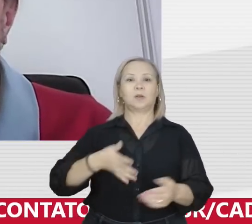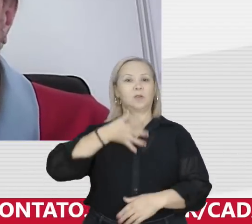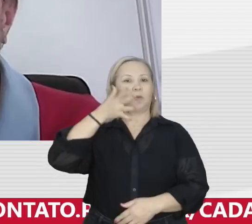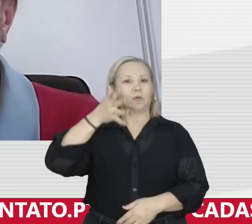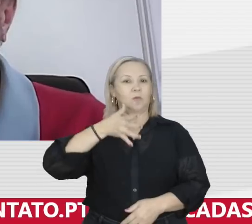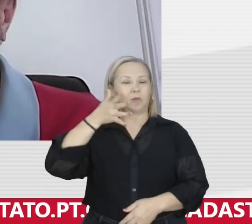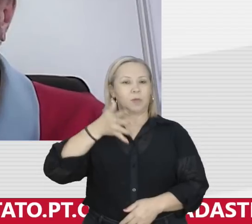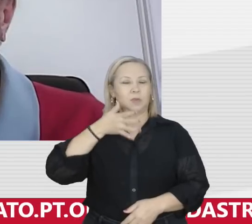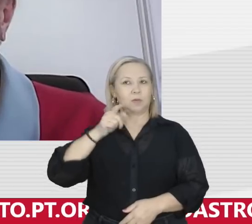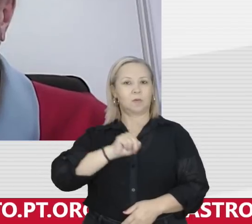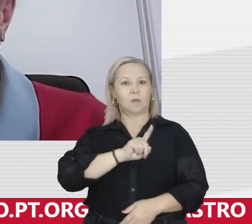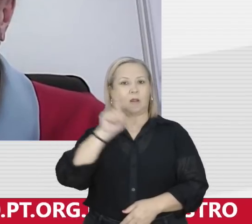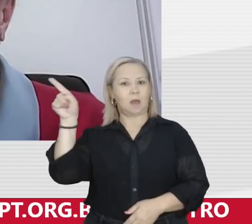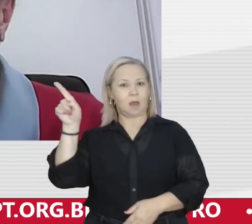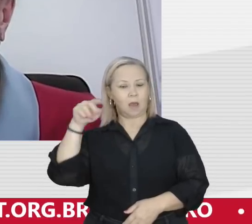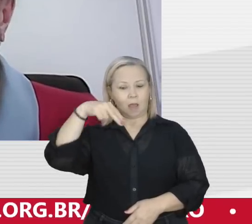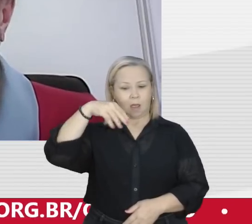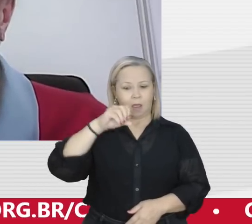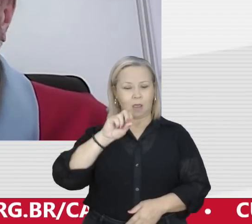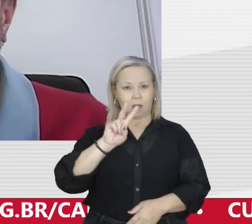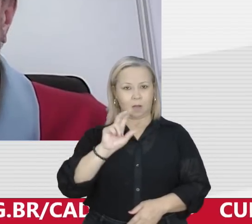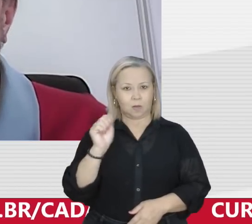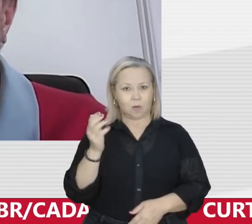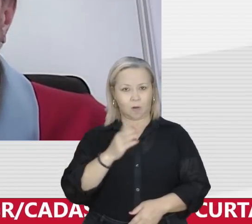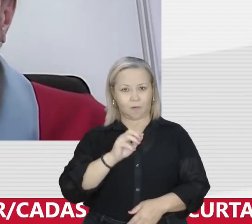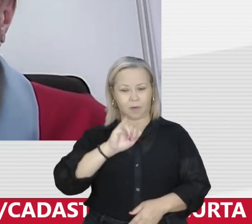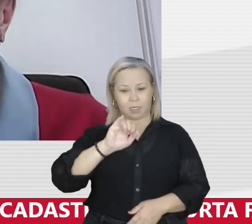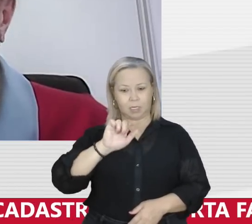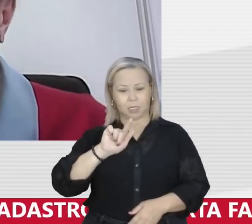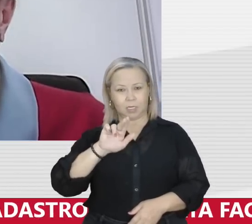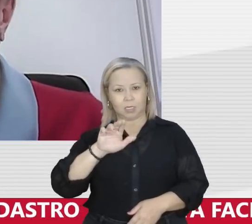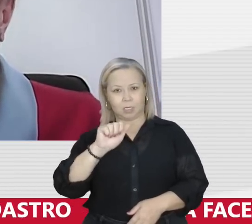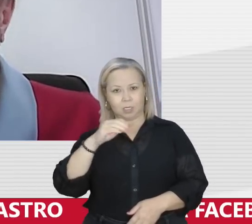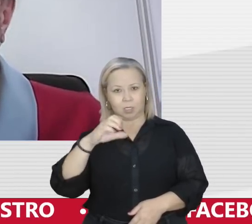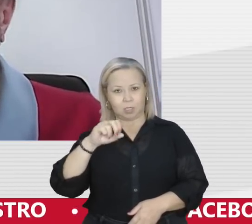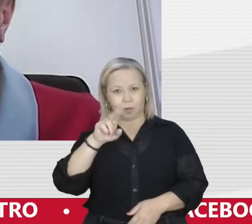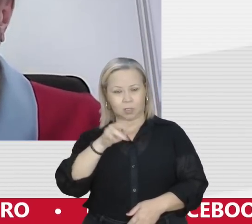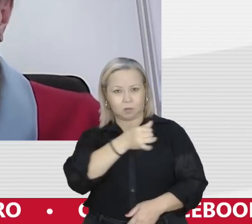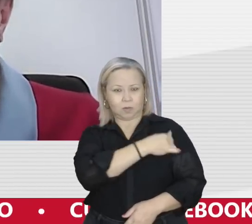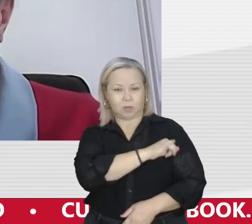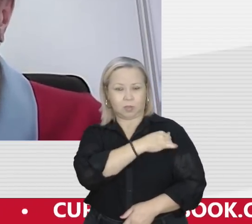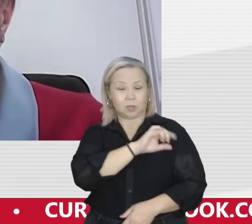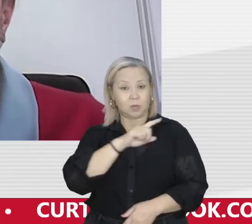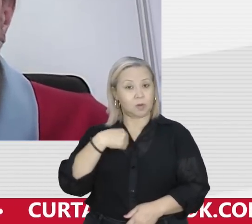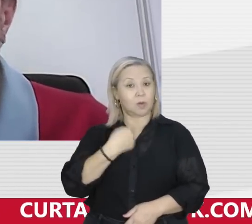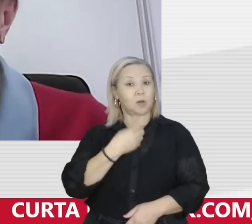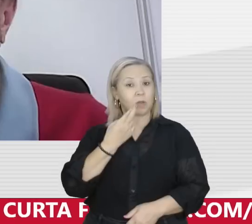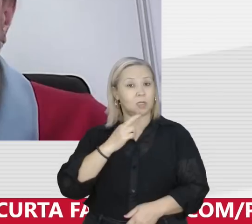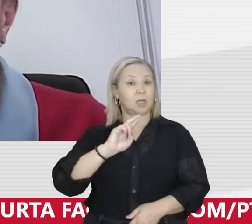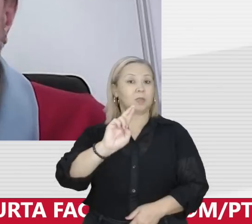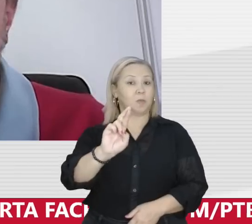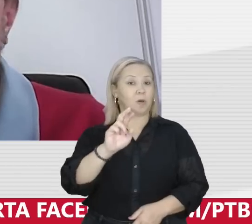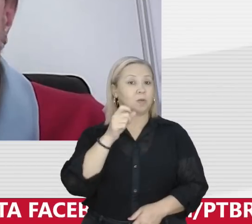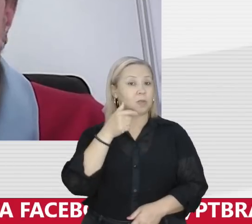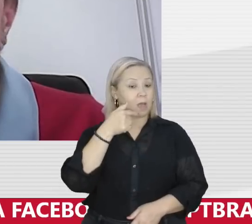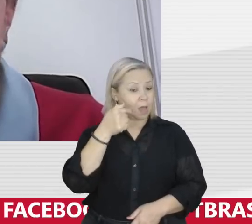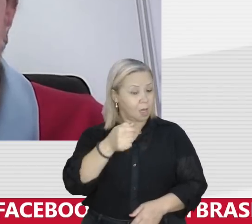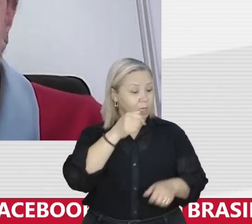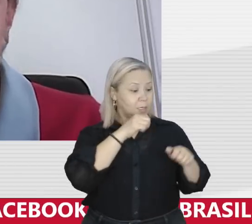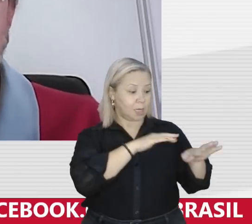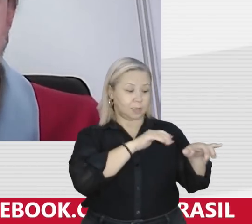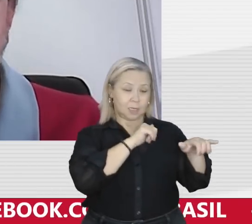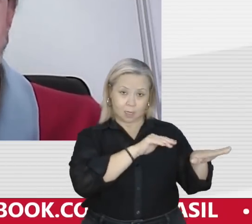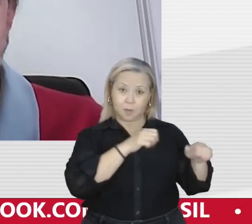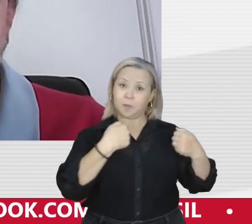Nova Iguaçu, no Rio de Janeiro, na Baixada Fluminense. A nossa resposta ao 7 de setembro não é ficar em casa, a